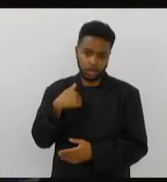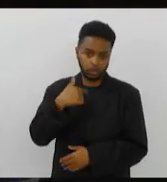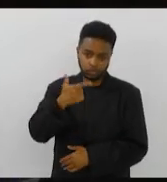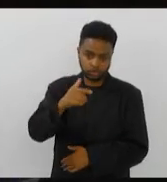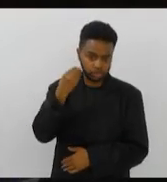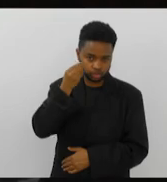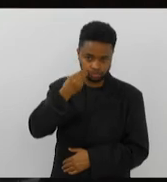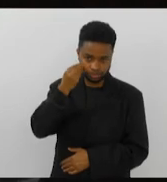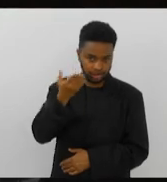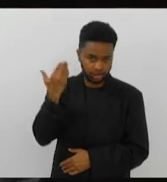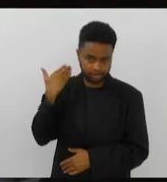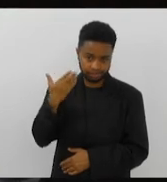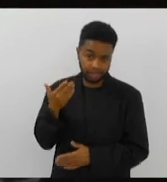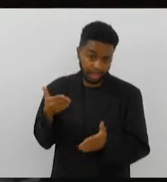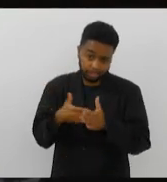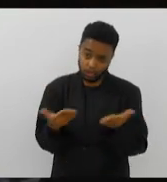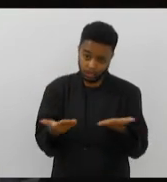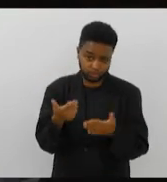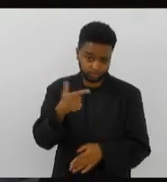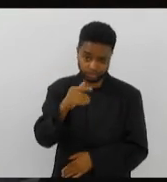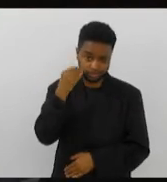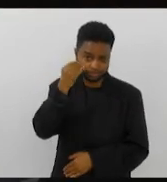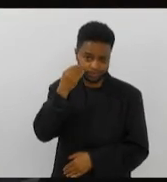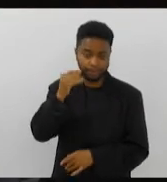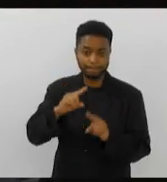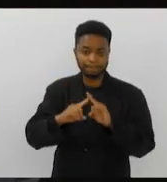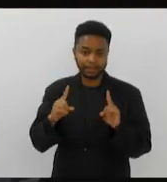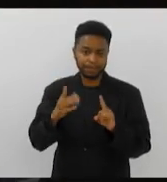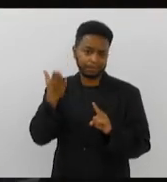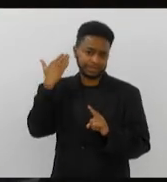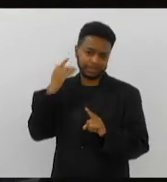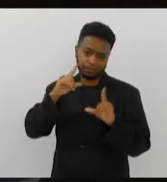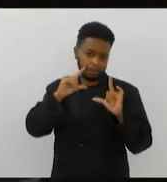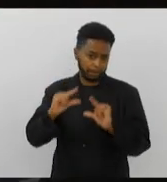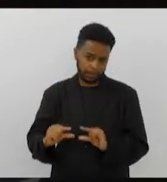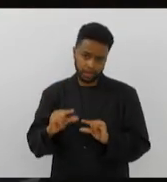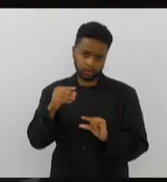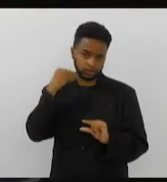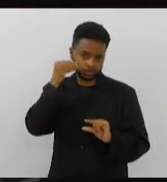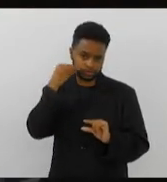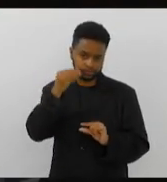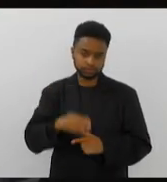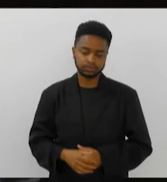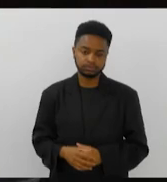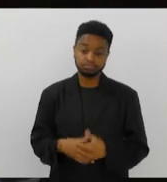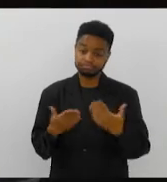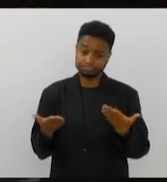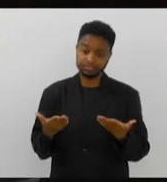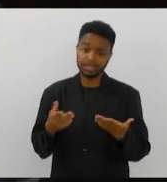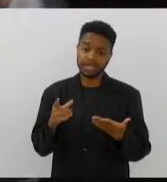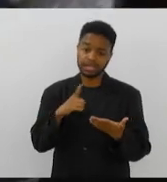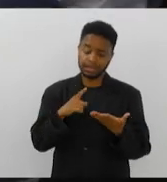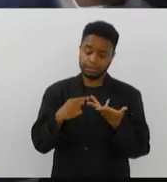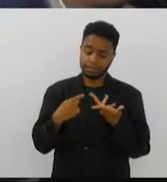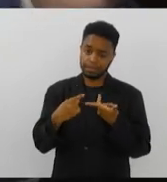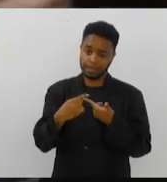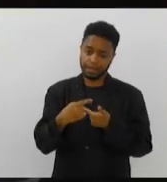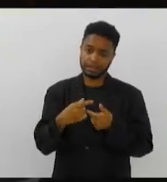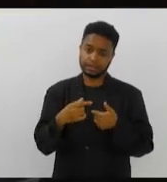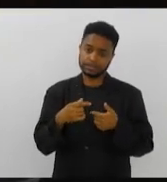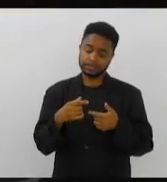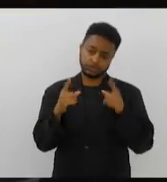experiência não tem até hoje mas tinha muito menos e tive algumas demandas